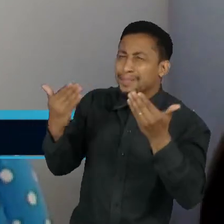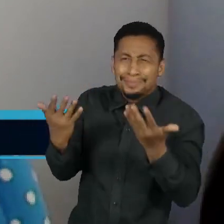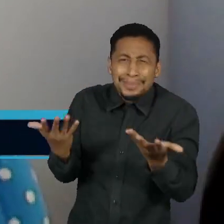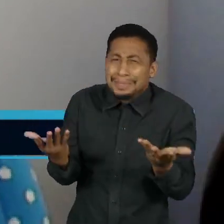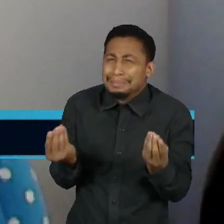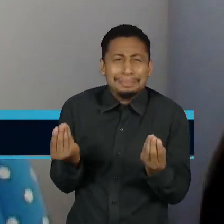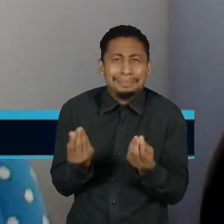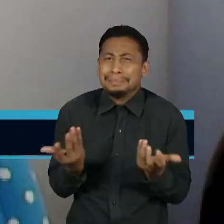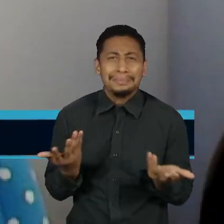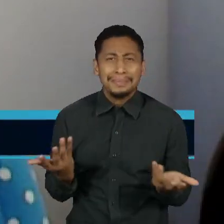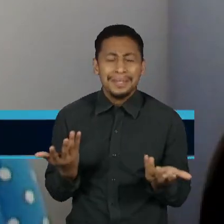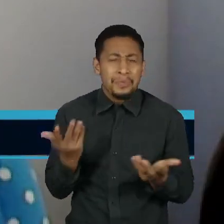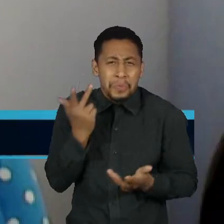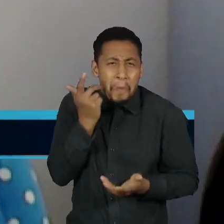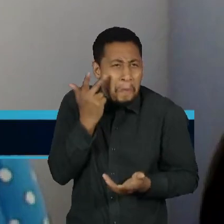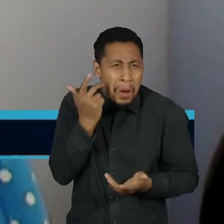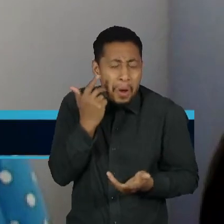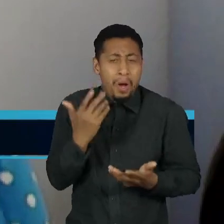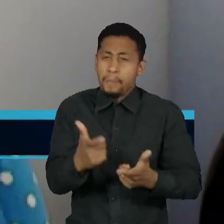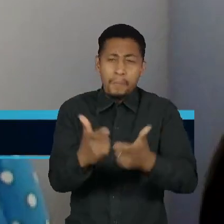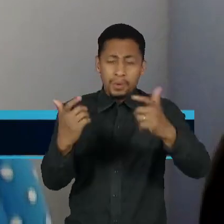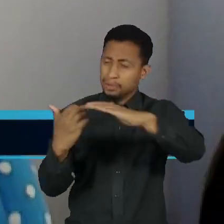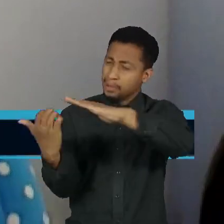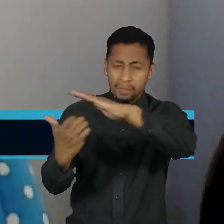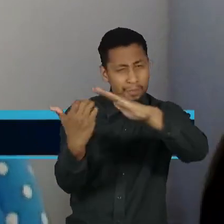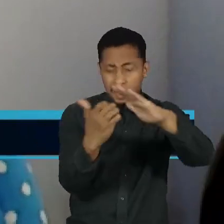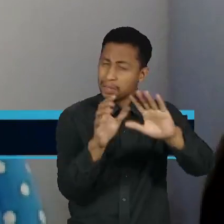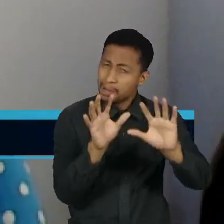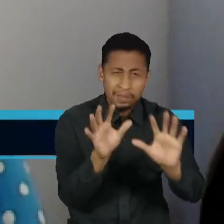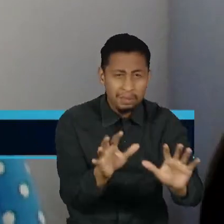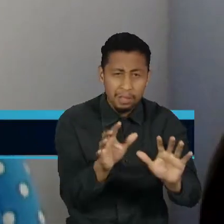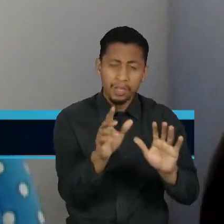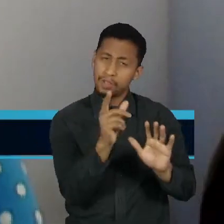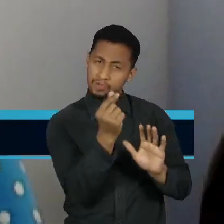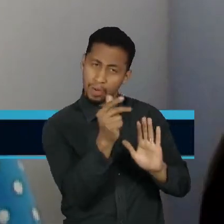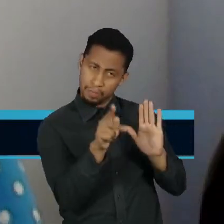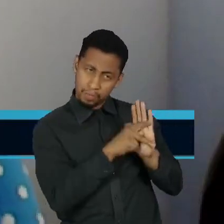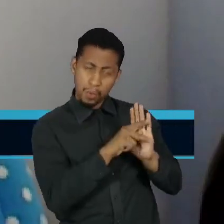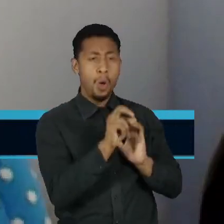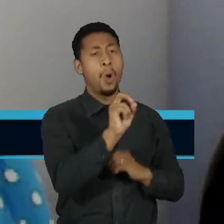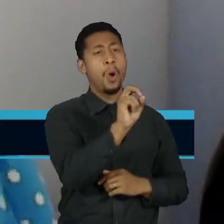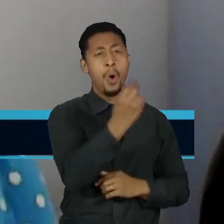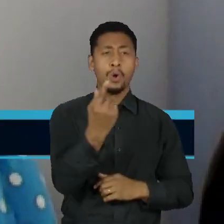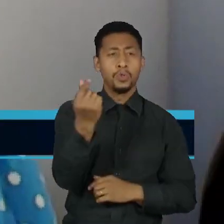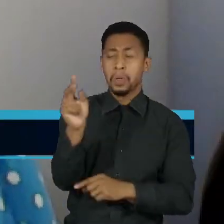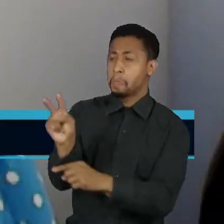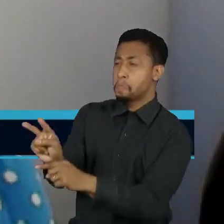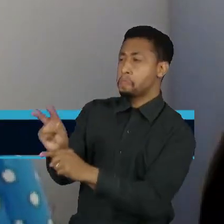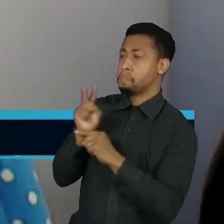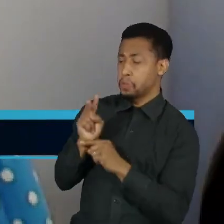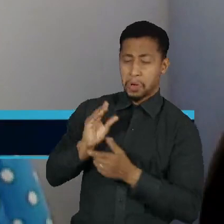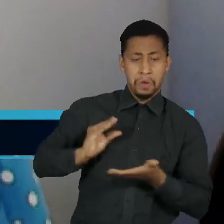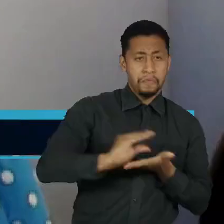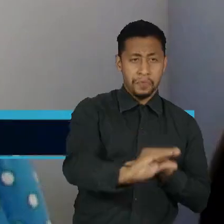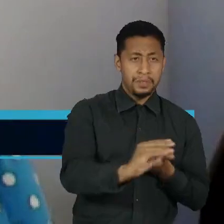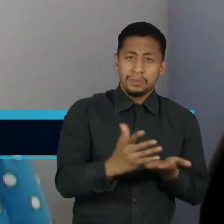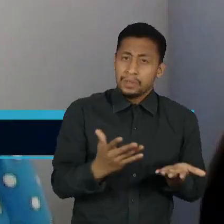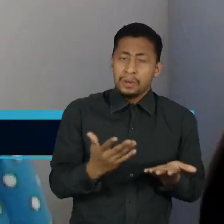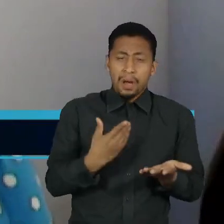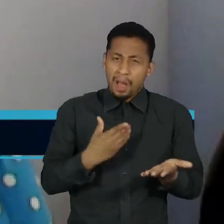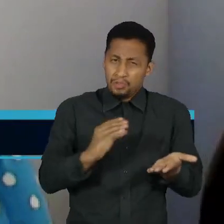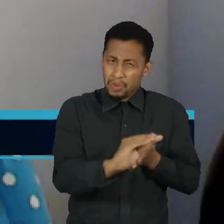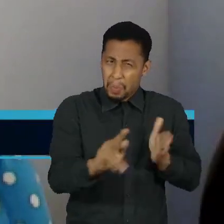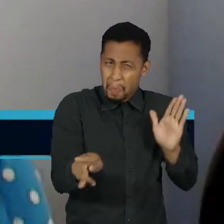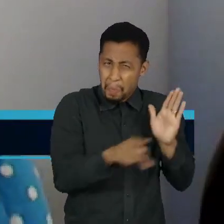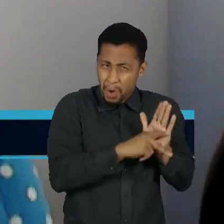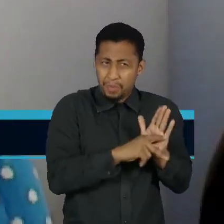empresas trabalham com capital próprio e com capital de empréstimo. E também isso significa alavancagem e endividamento. Por mais que ela diga que não vai